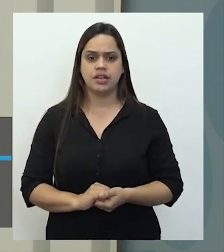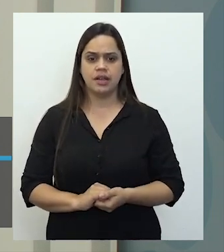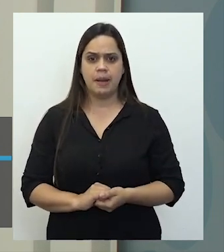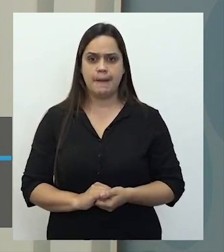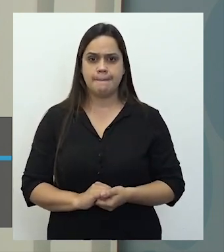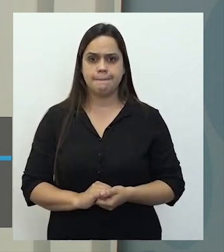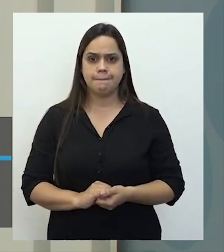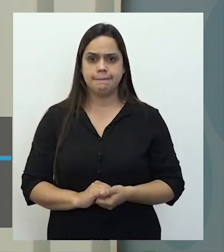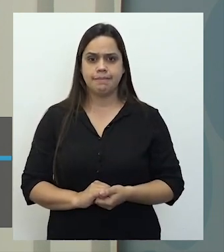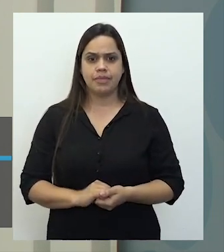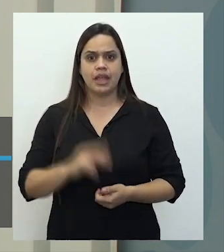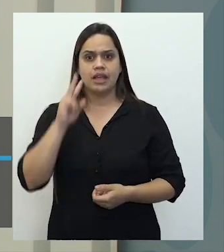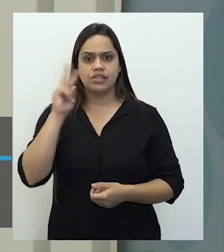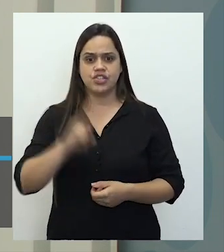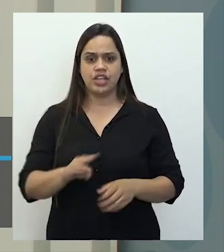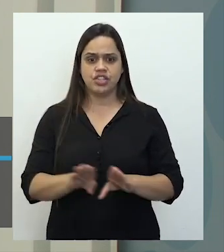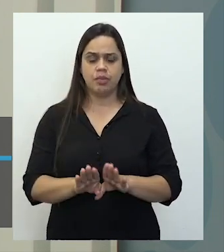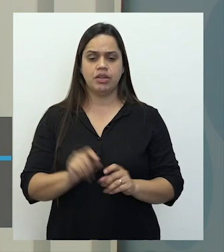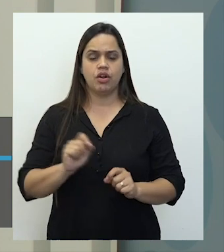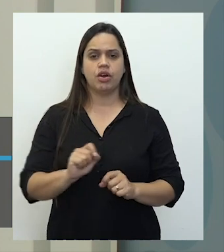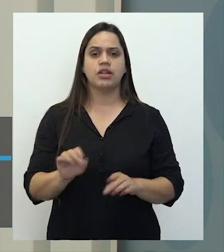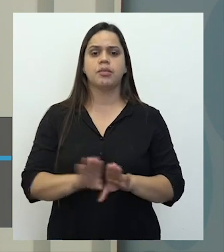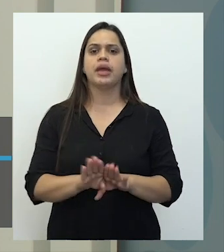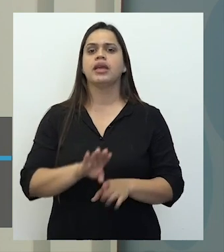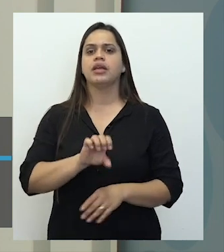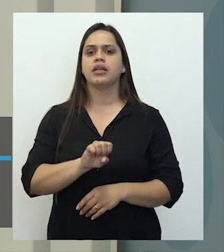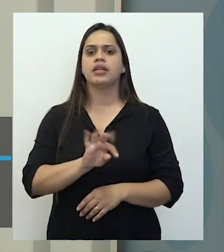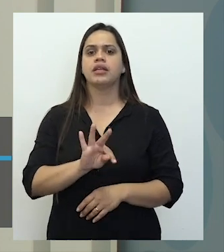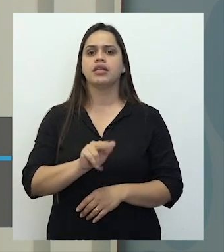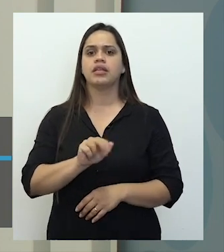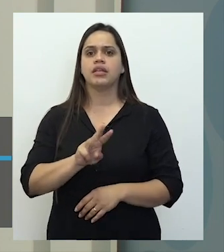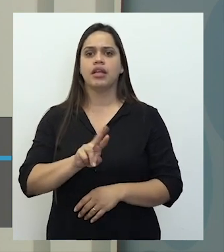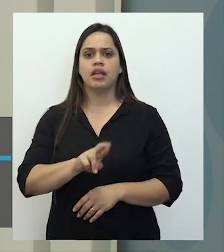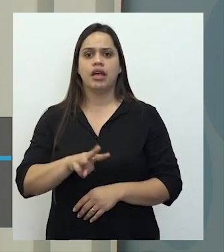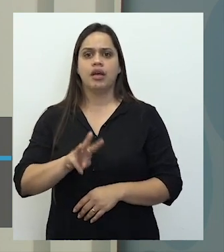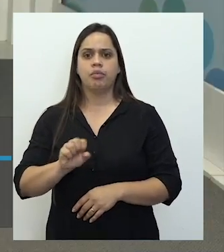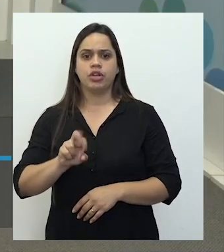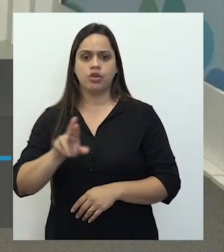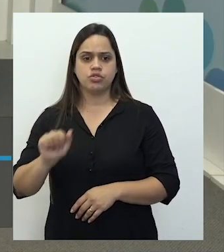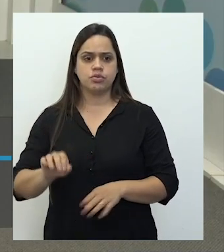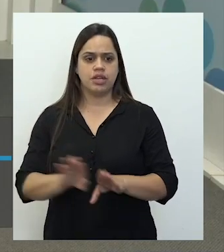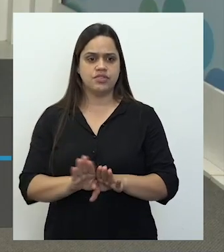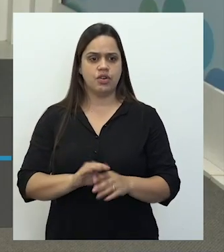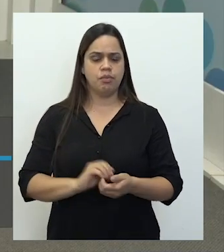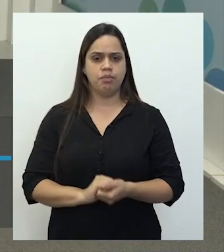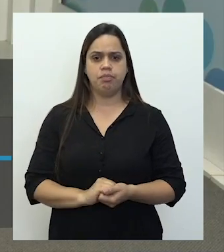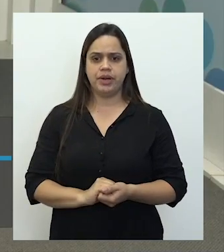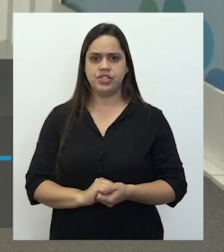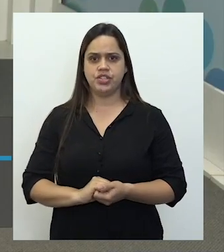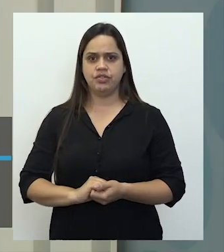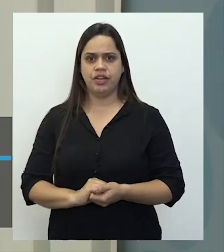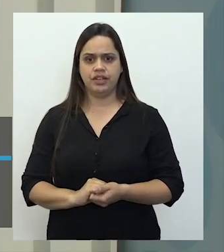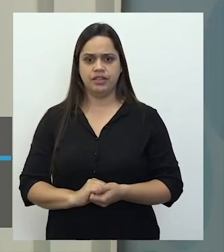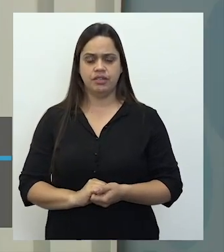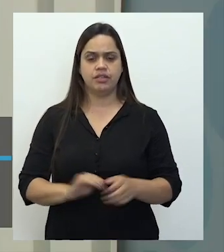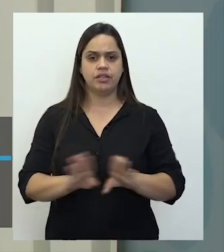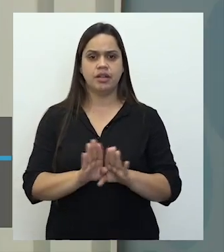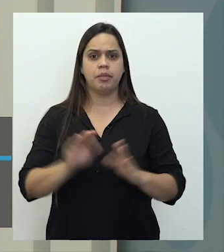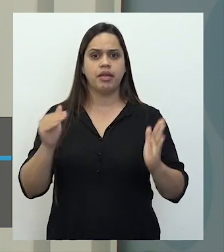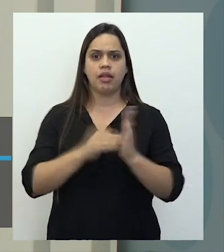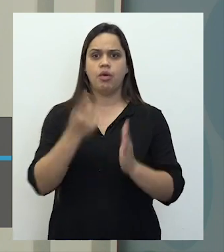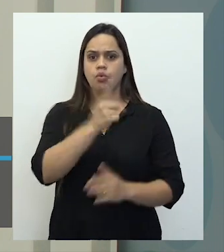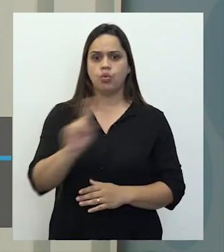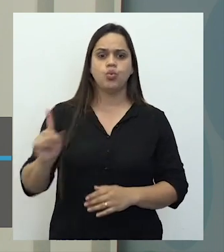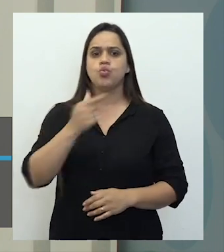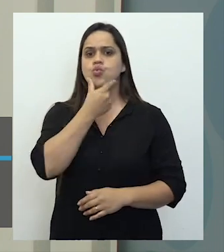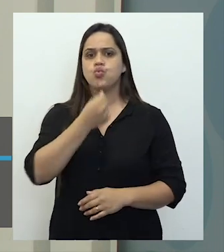Star Wars, Kill Bill, Milagre da Sala 7, Dança Comigo, muito filme. Tem Dançar Comigo também, que eu até falei. Até O Último Homem, a professora Mônica. Gente,